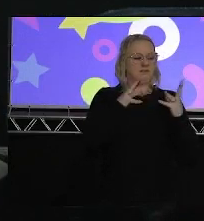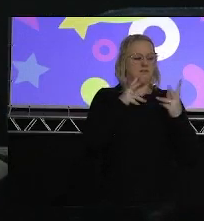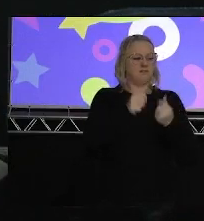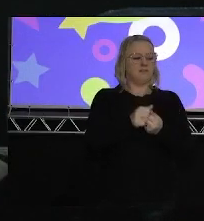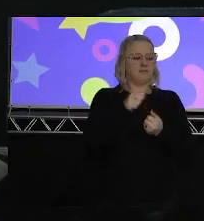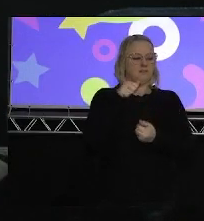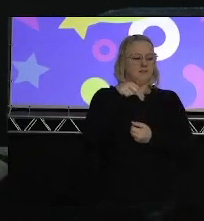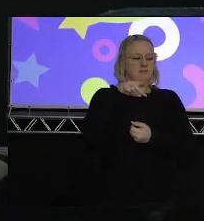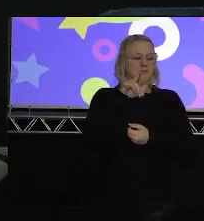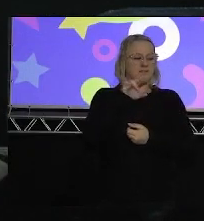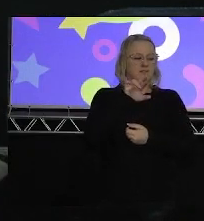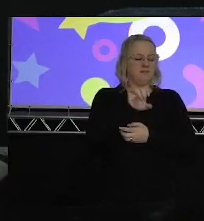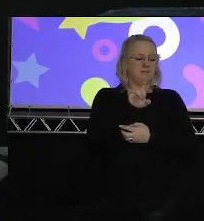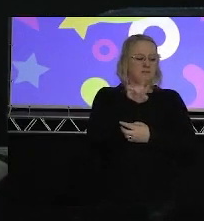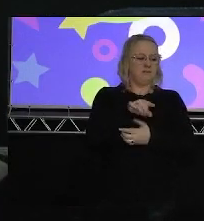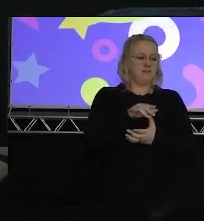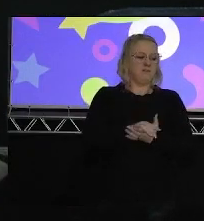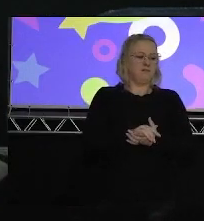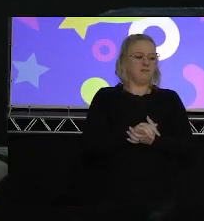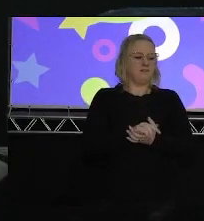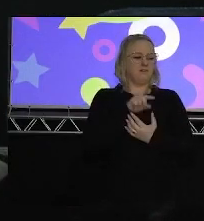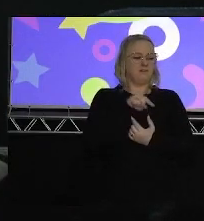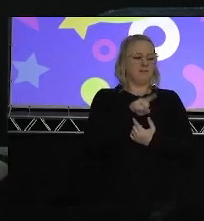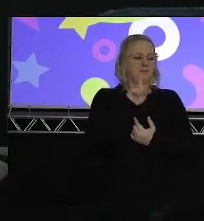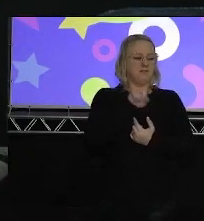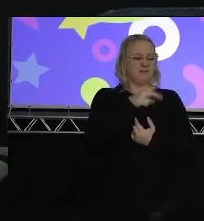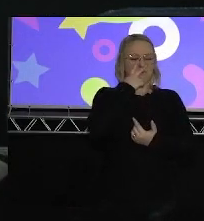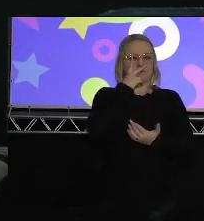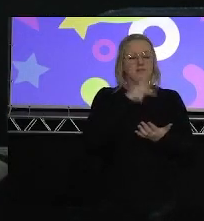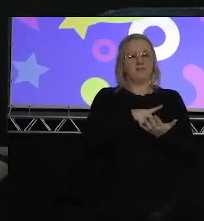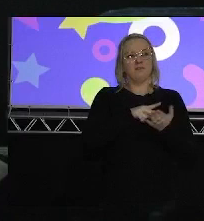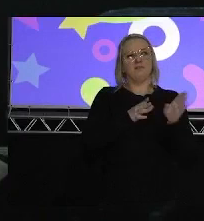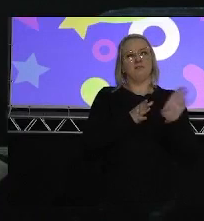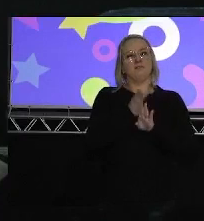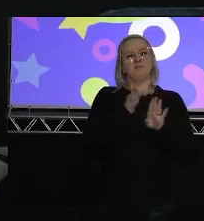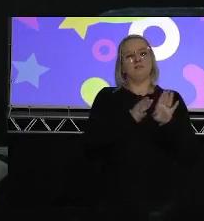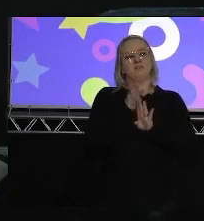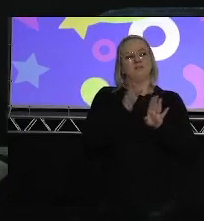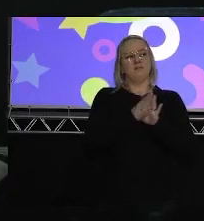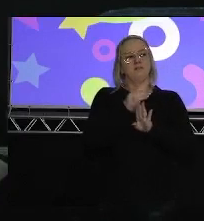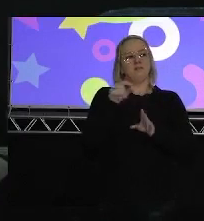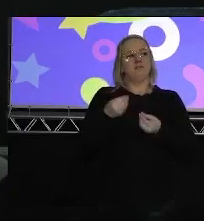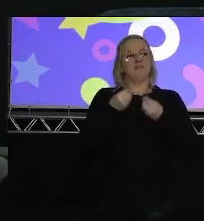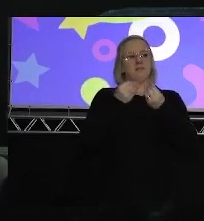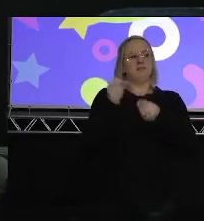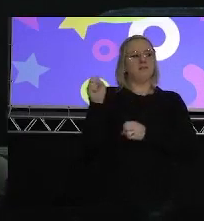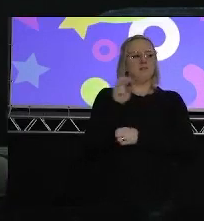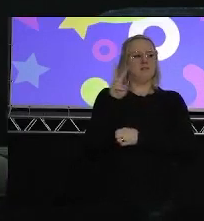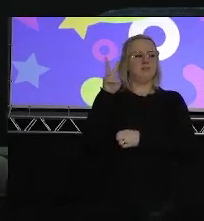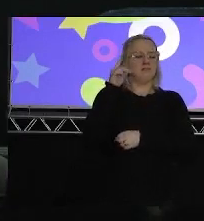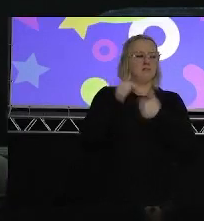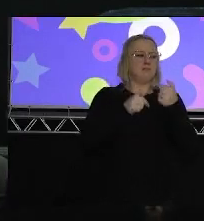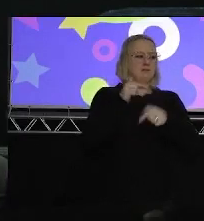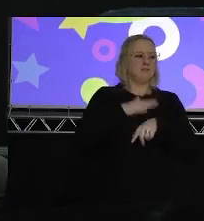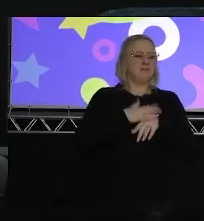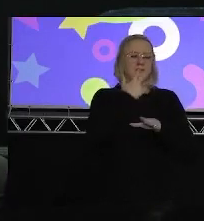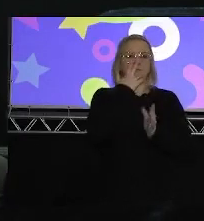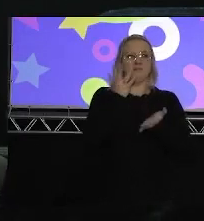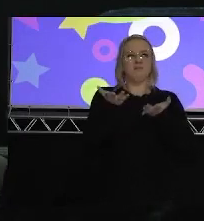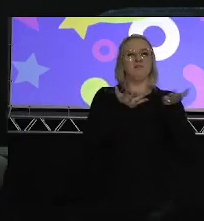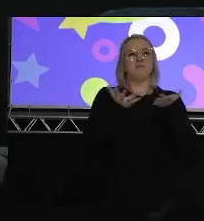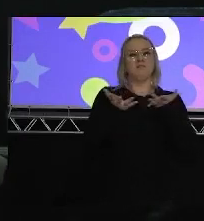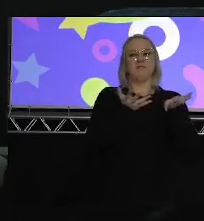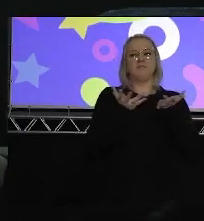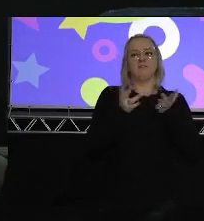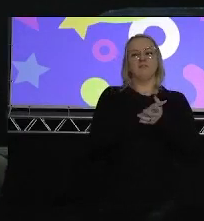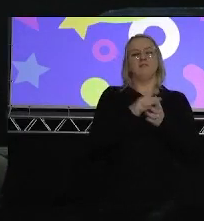head do negócio, o que você tem para dizer? Ele diz, oh, agora a gente é de fato uma área orientada para gerar valor, a gente trabalha de forma mais sinérgica, a gente está